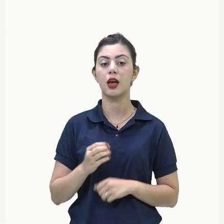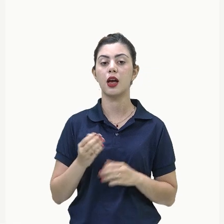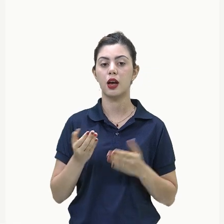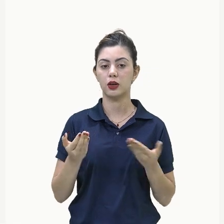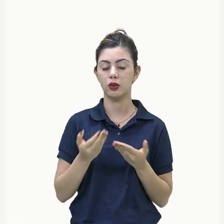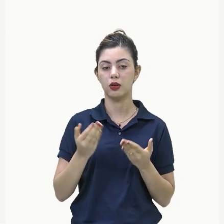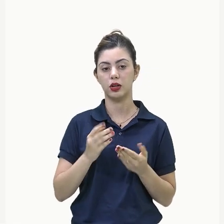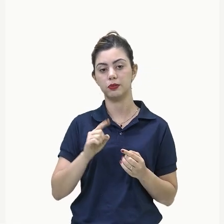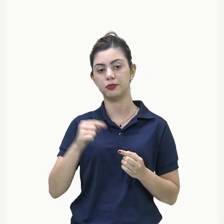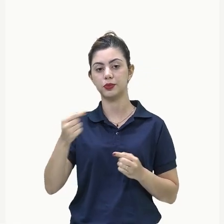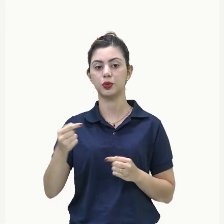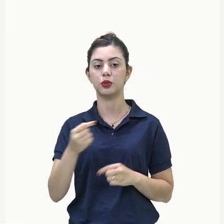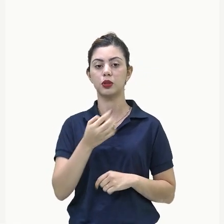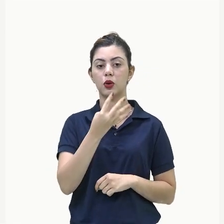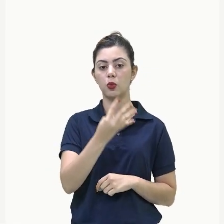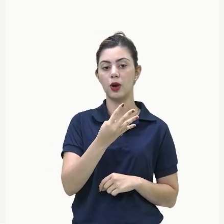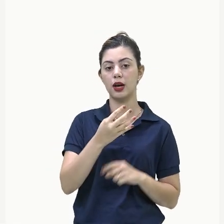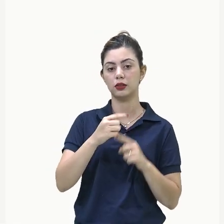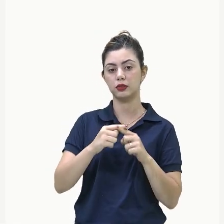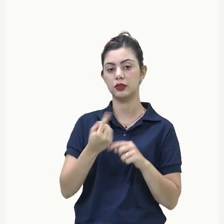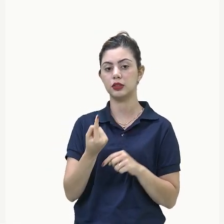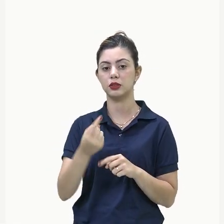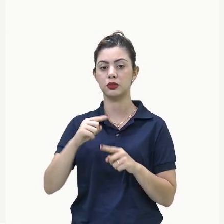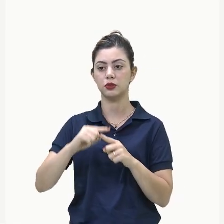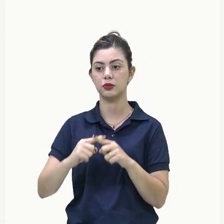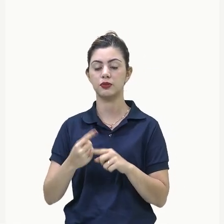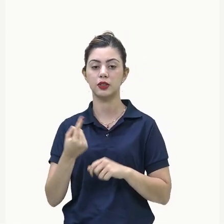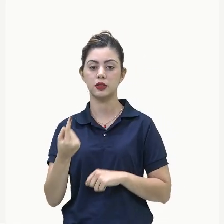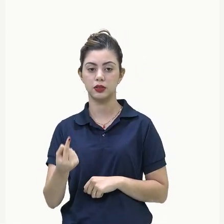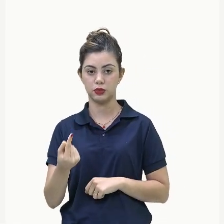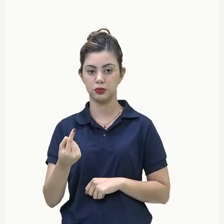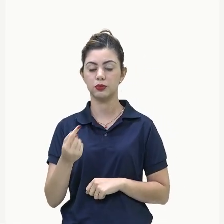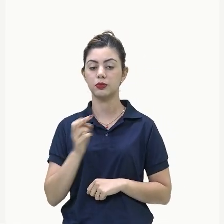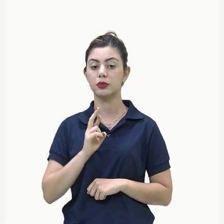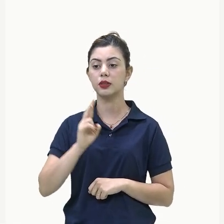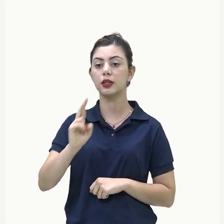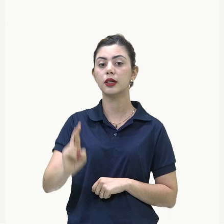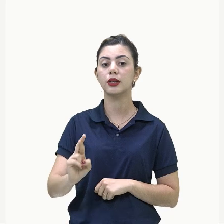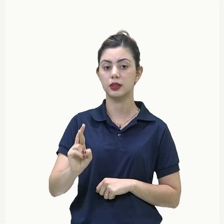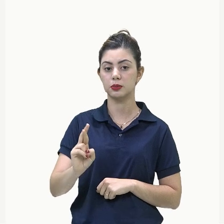Continuamos aqui na próxima, ó, nesse sentido. 4 vezes 1 vezes 1,